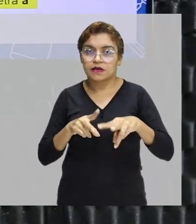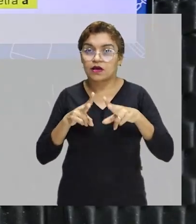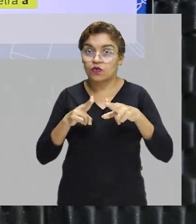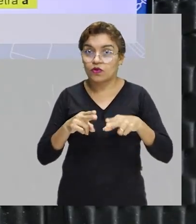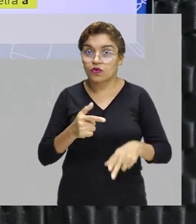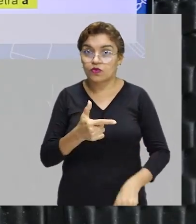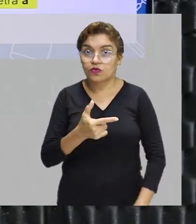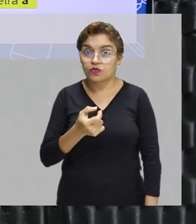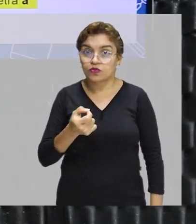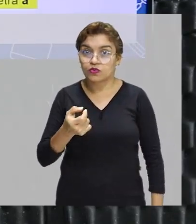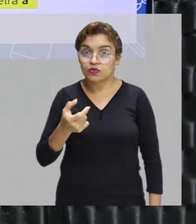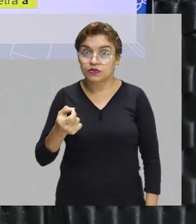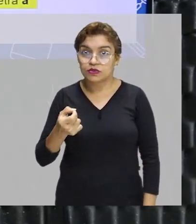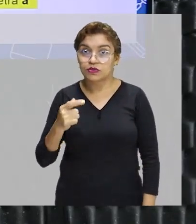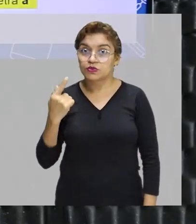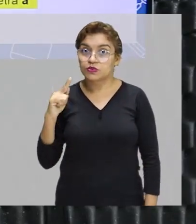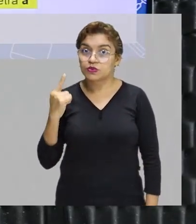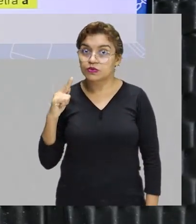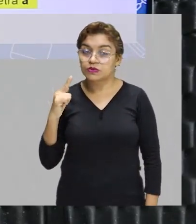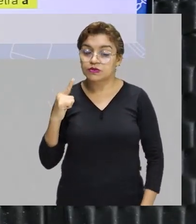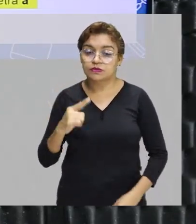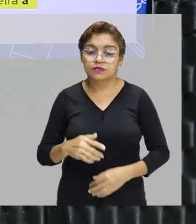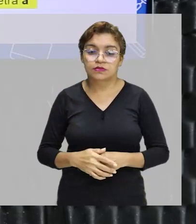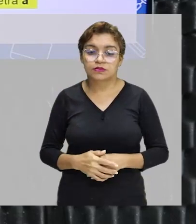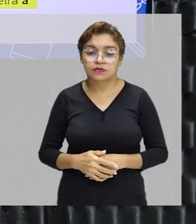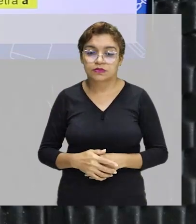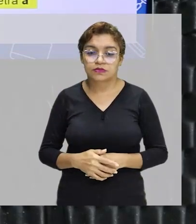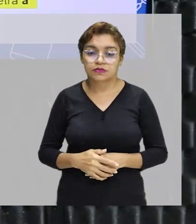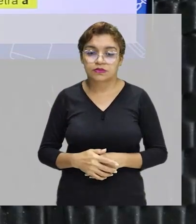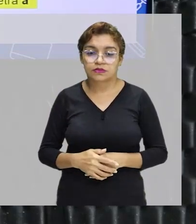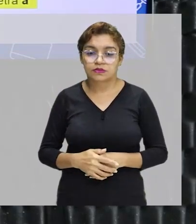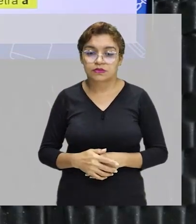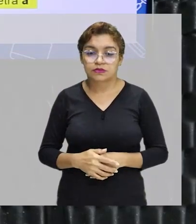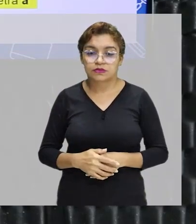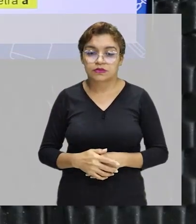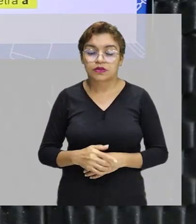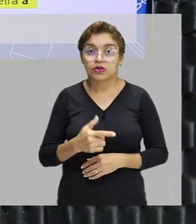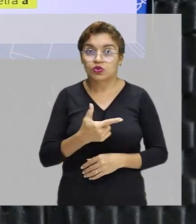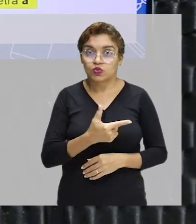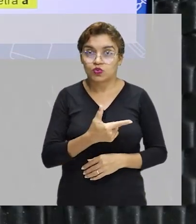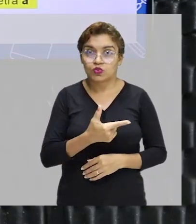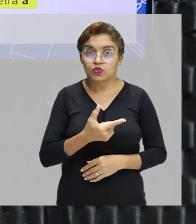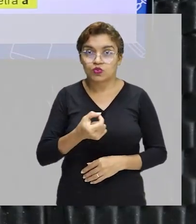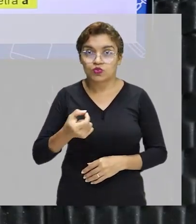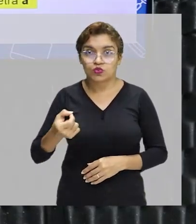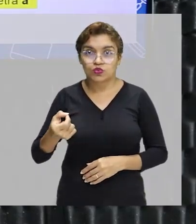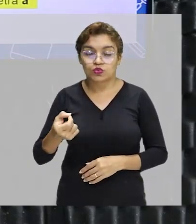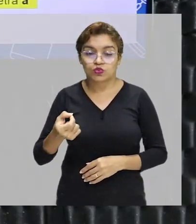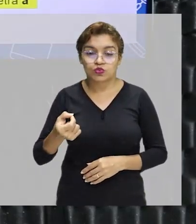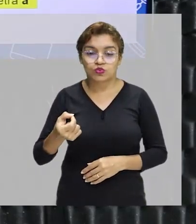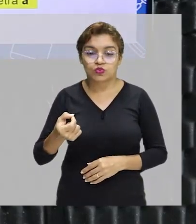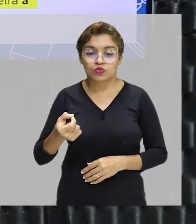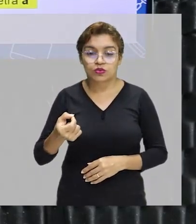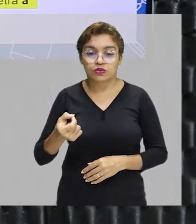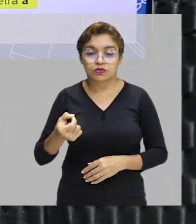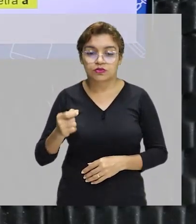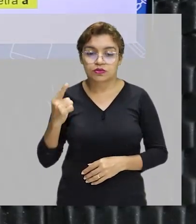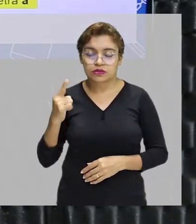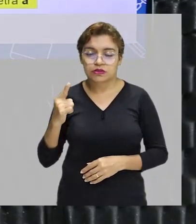uma massa de 200 gramas, certo? A porcentagem, o título percentual, ele é um título